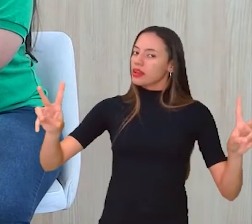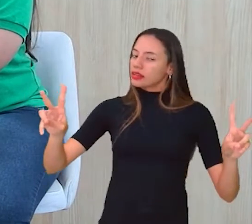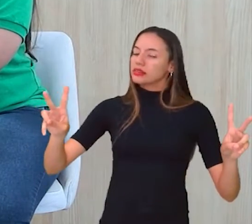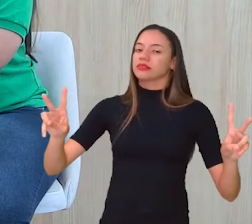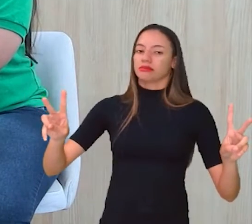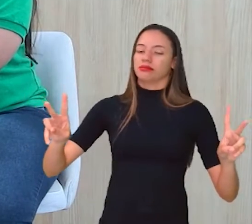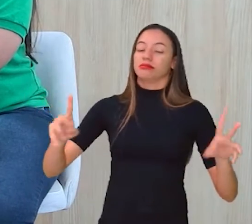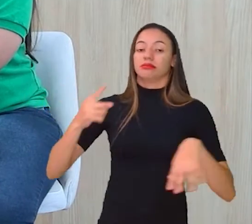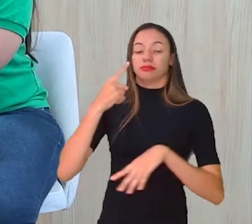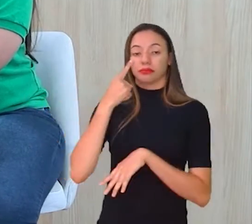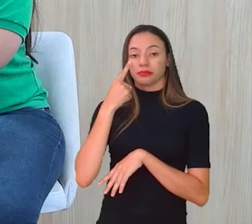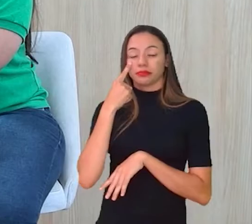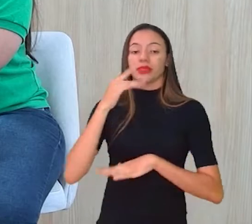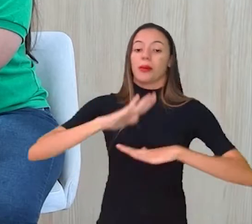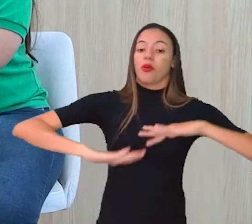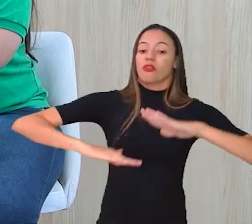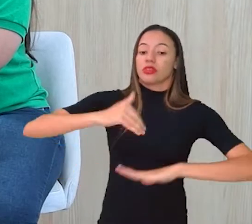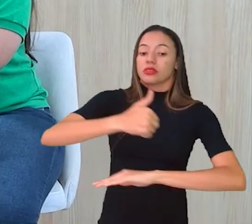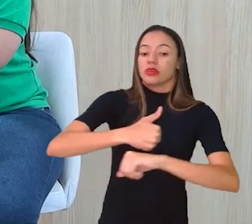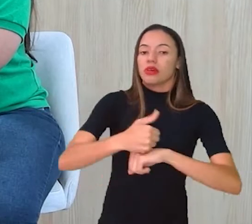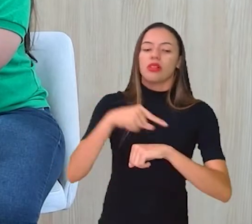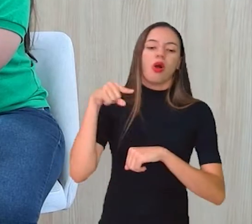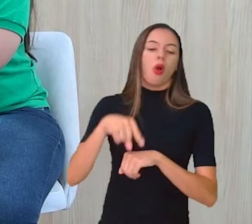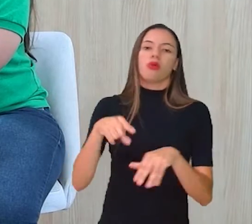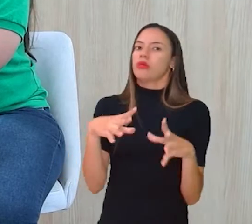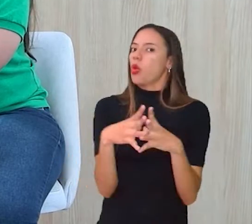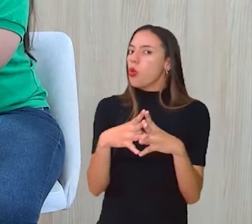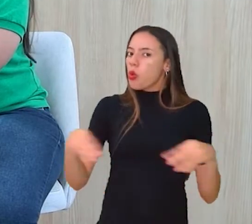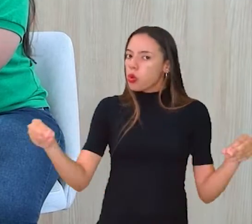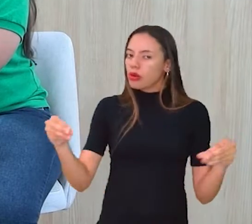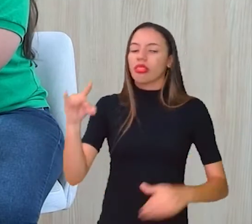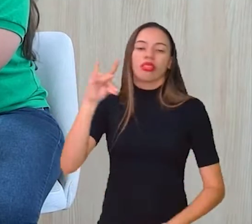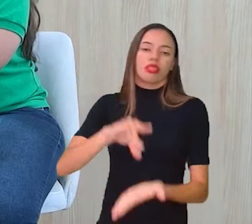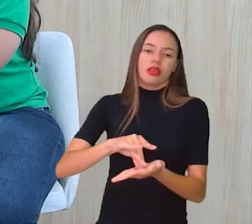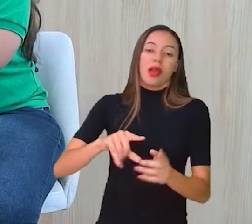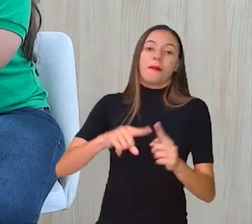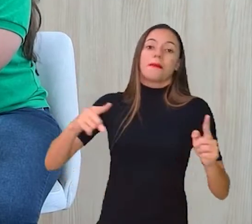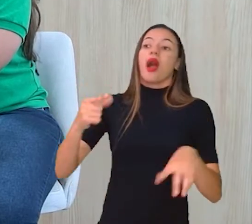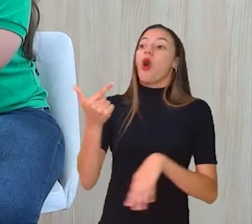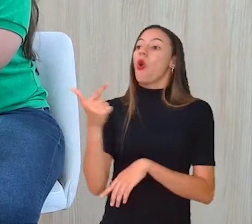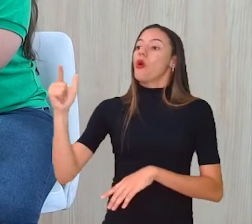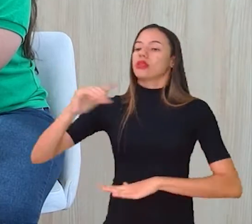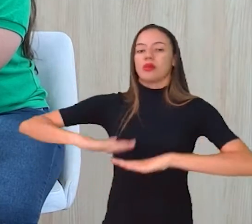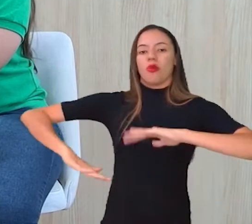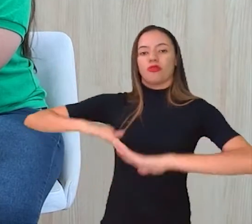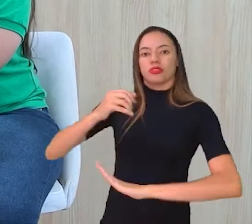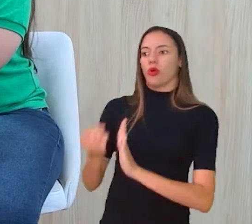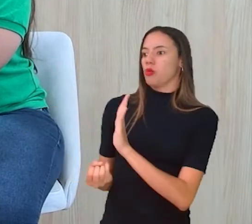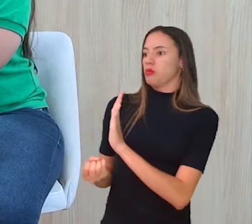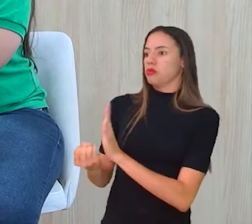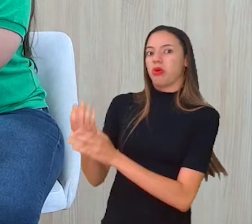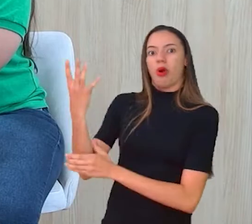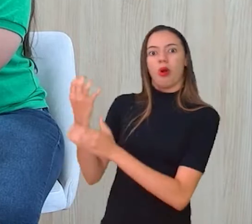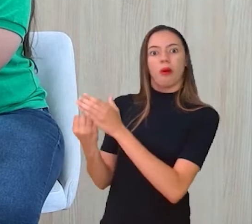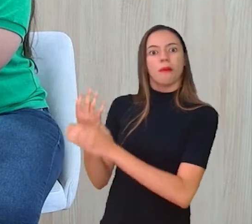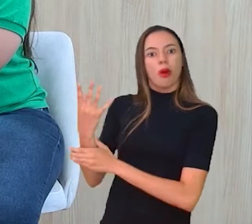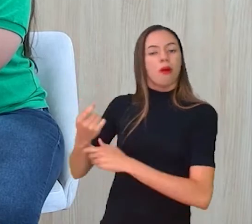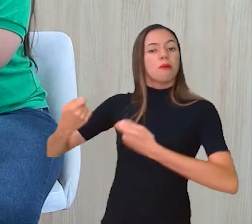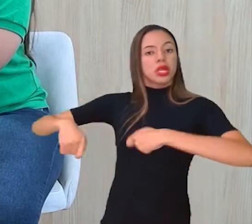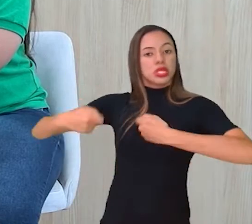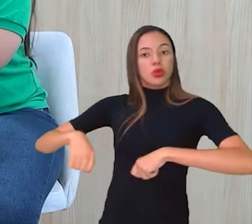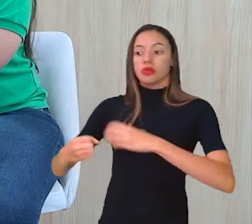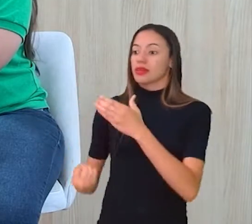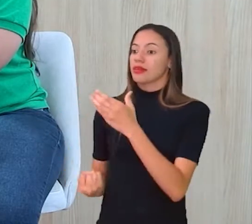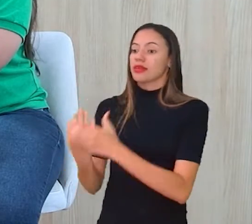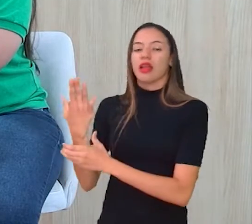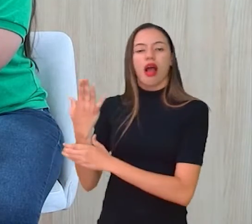seja, aquelas profissões de fato deixaram de existir. Mas quantas outras profissões tiveram que serem